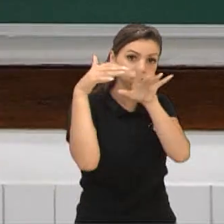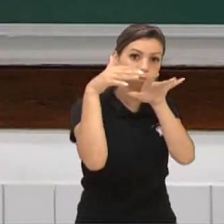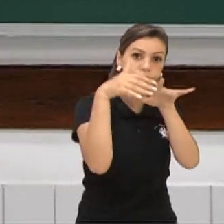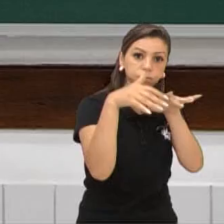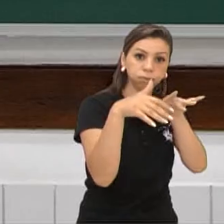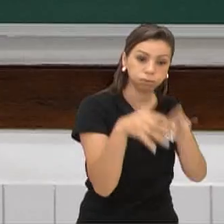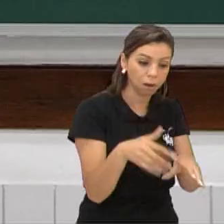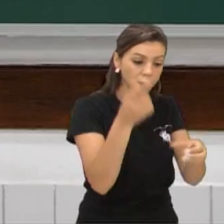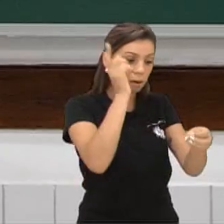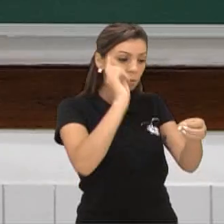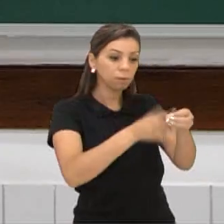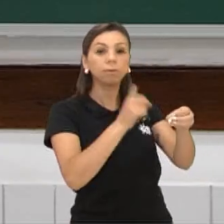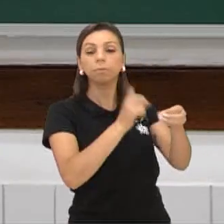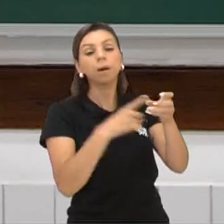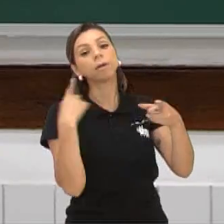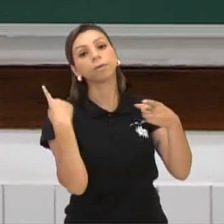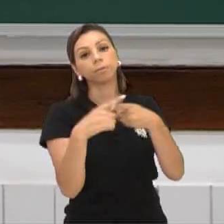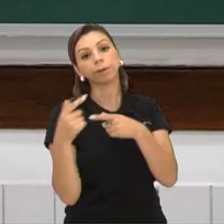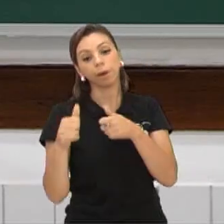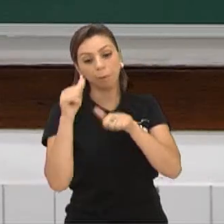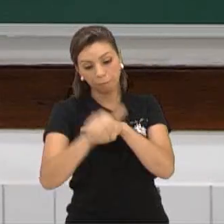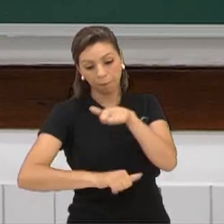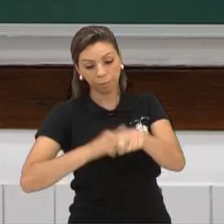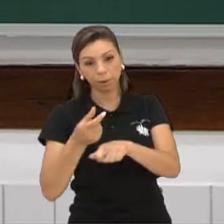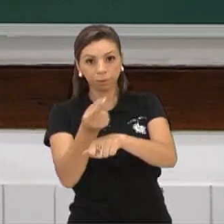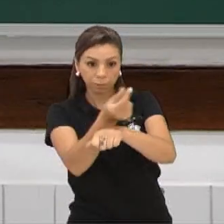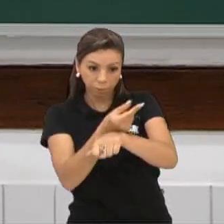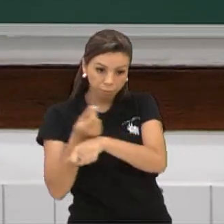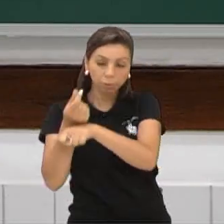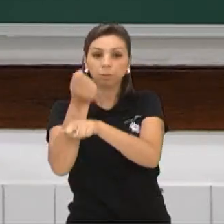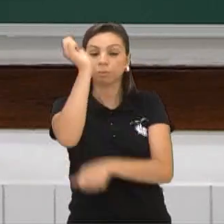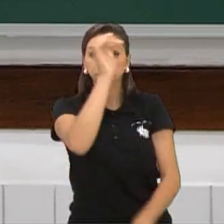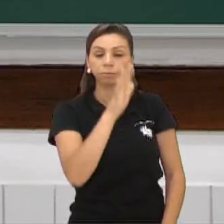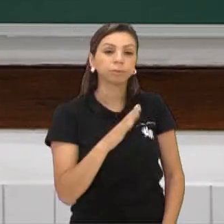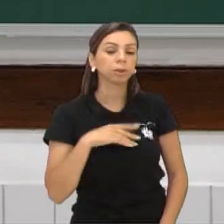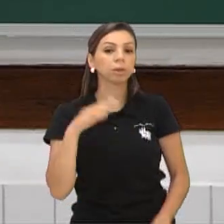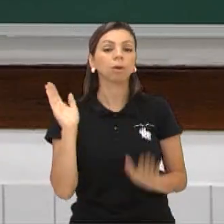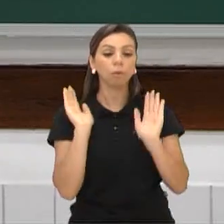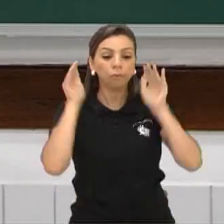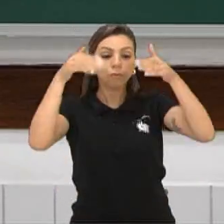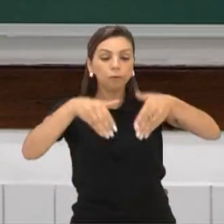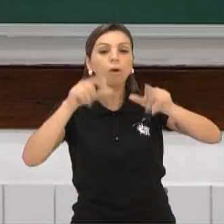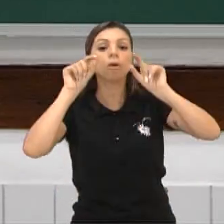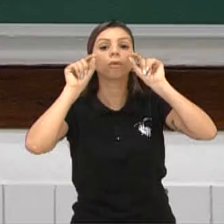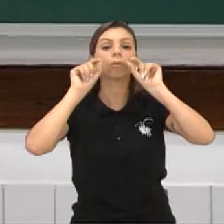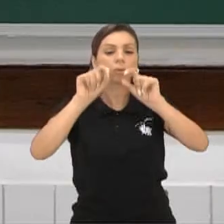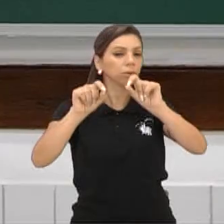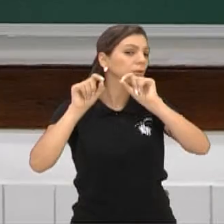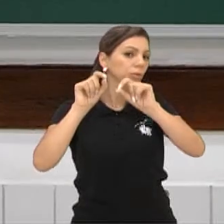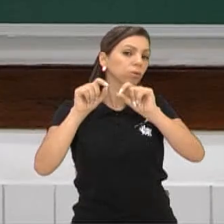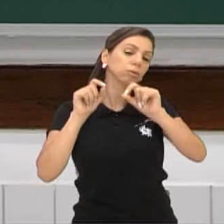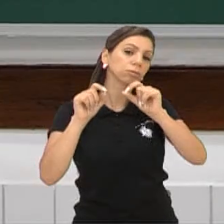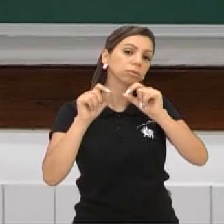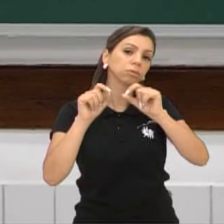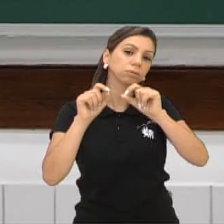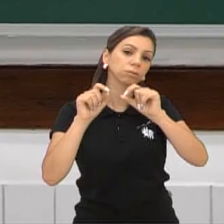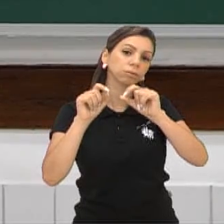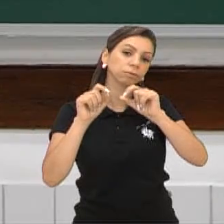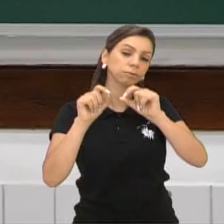Porque nós vamos tendo uma mudança da economia brasileira que foca no mecanismo chamado, e visto também aqui